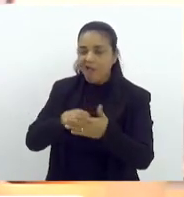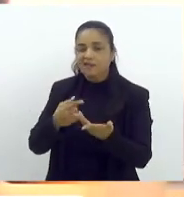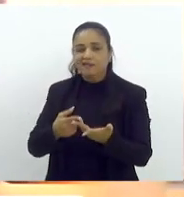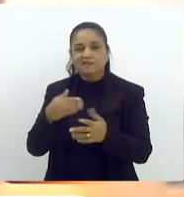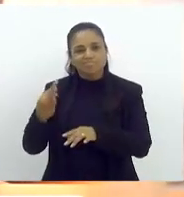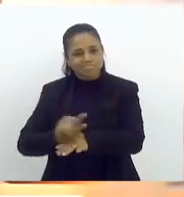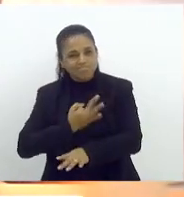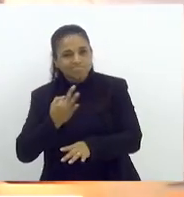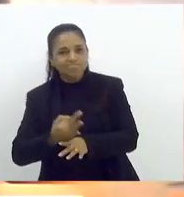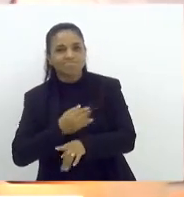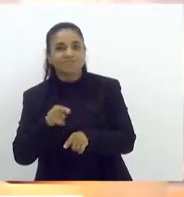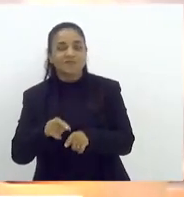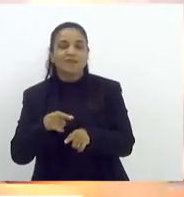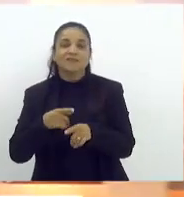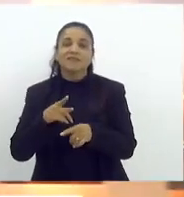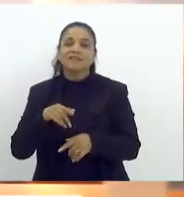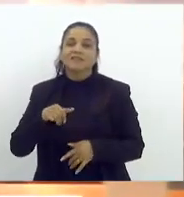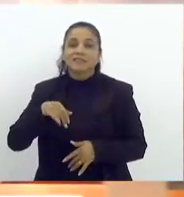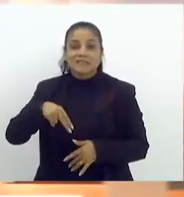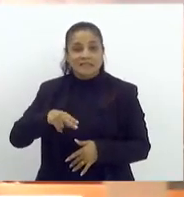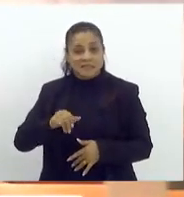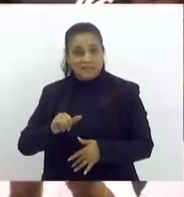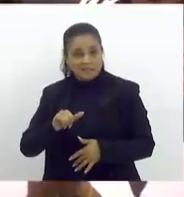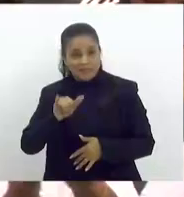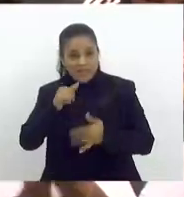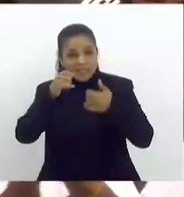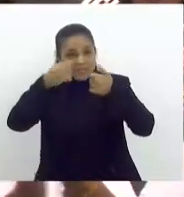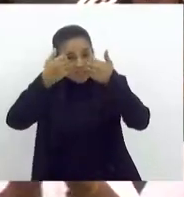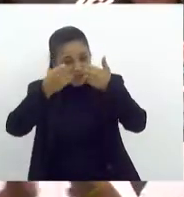conta um pouquinho pra gente aí dessa história